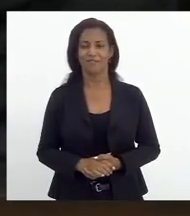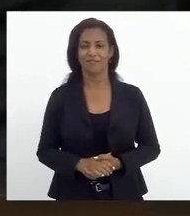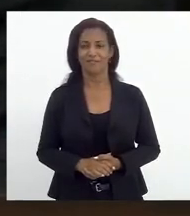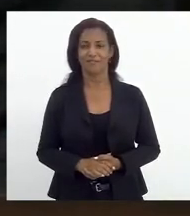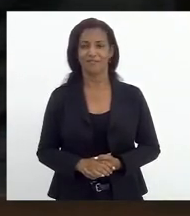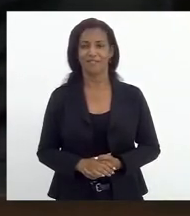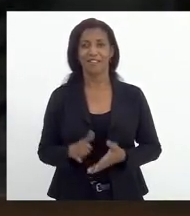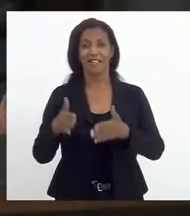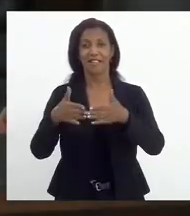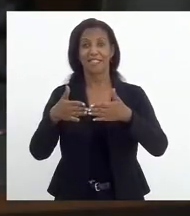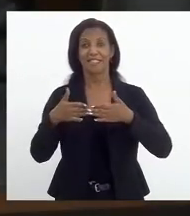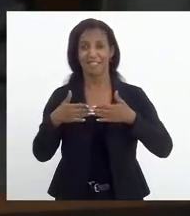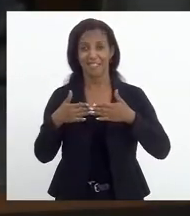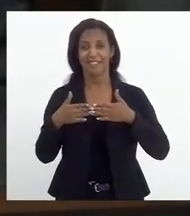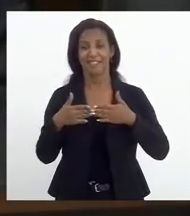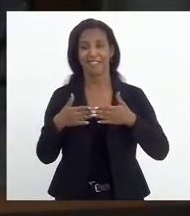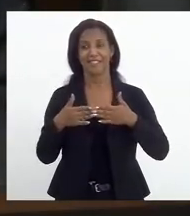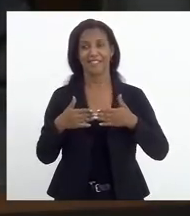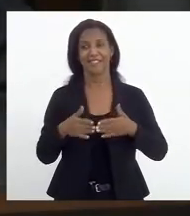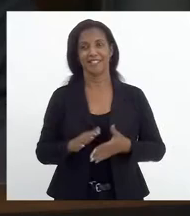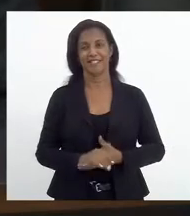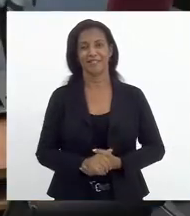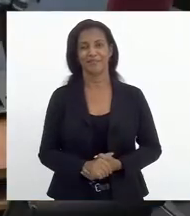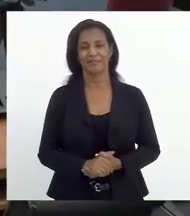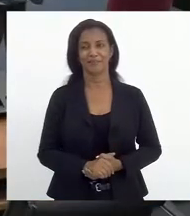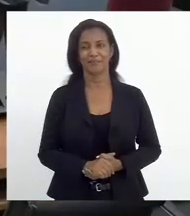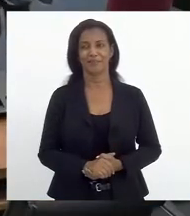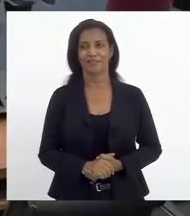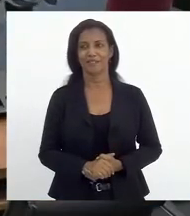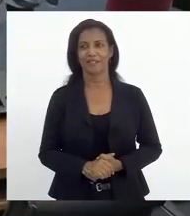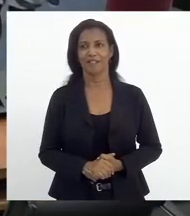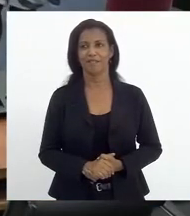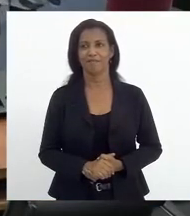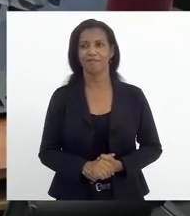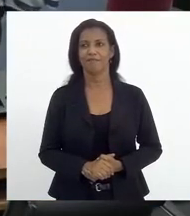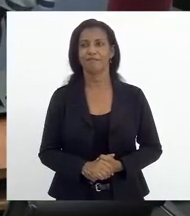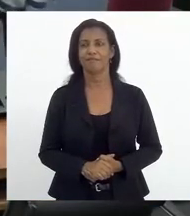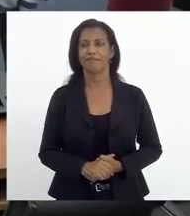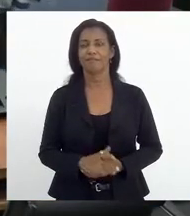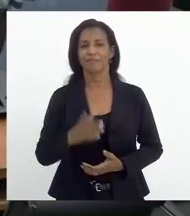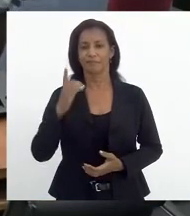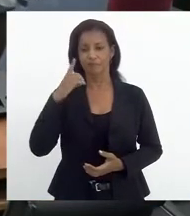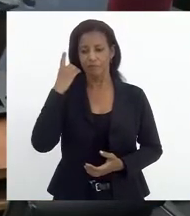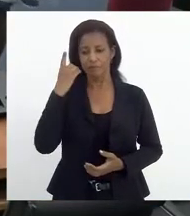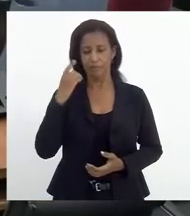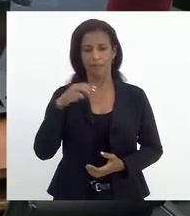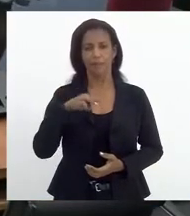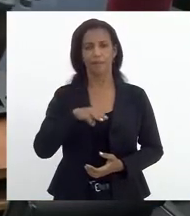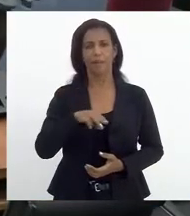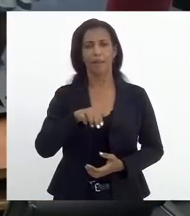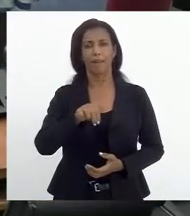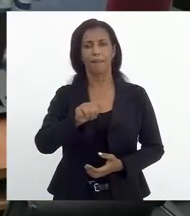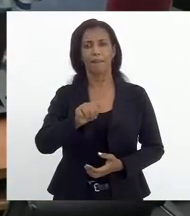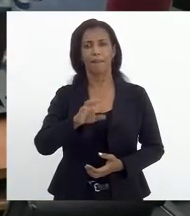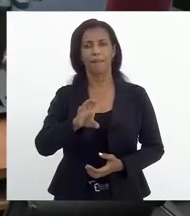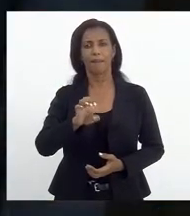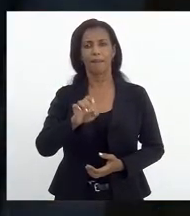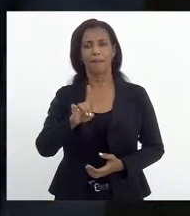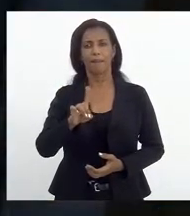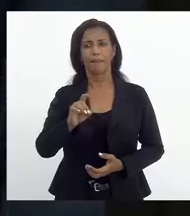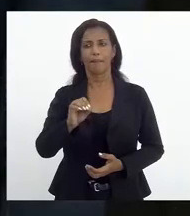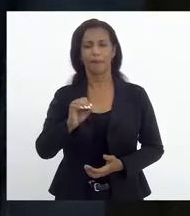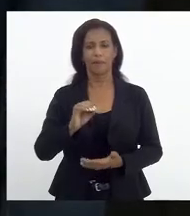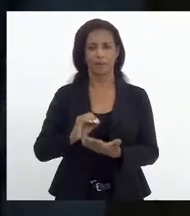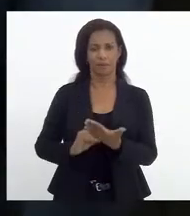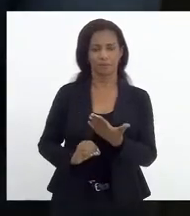Presidente. Licenciado, melhor assim, melhor termo assim. O deputado Carlos Macedo... Questão de ordem, presidente.